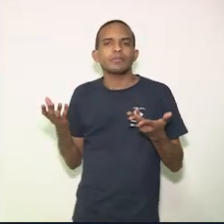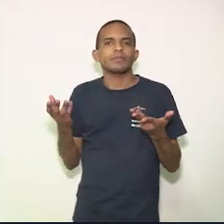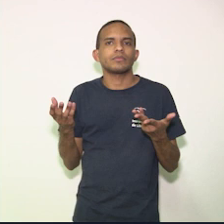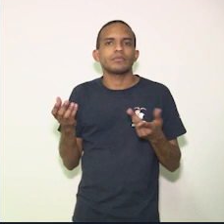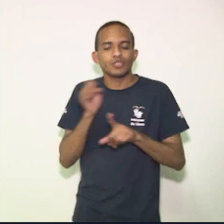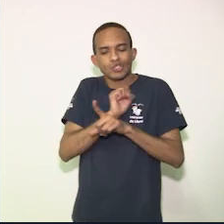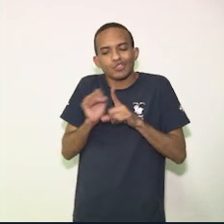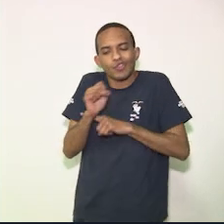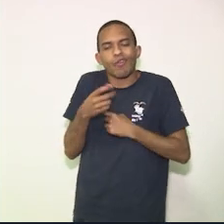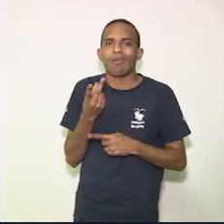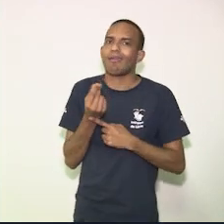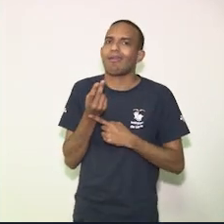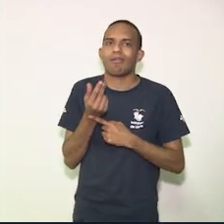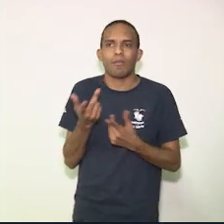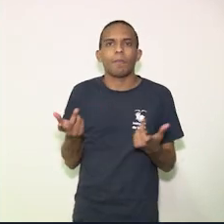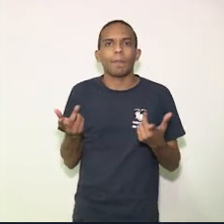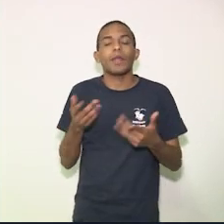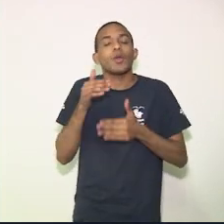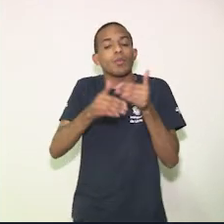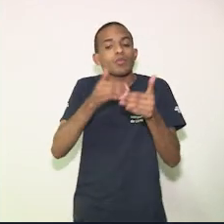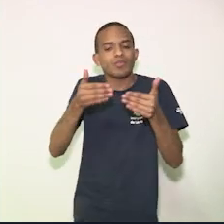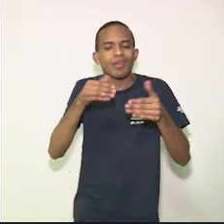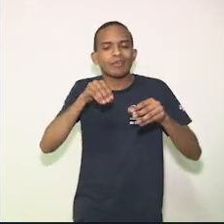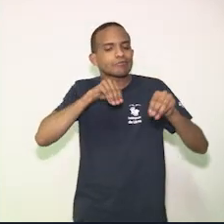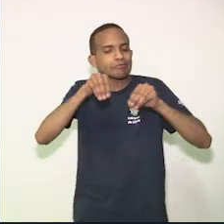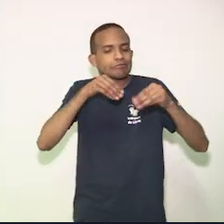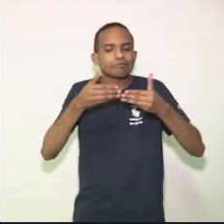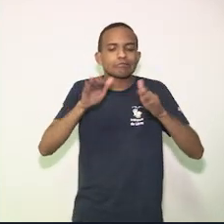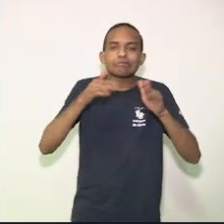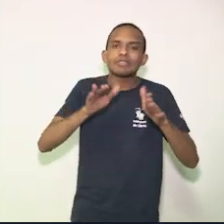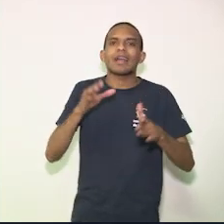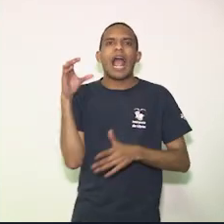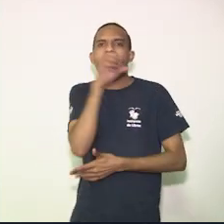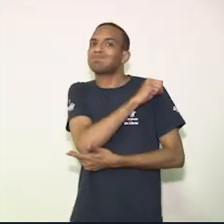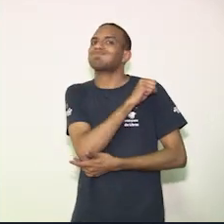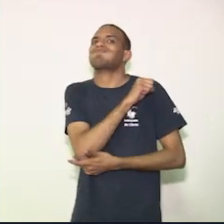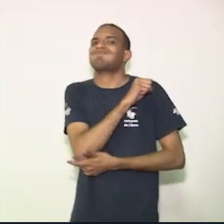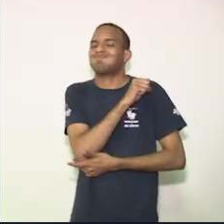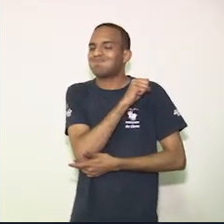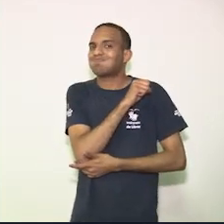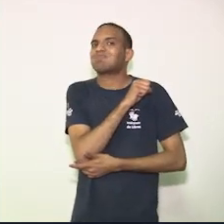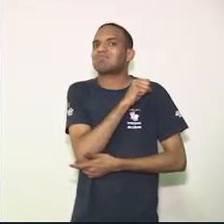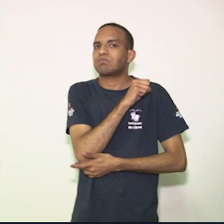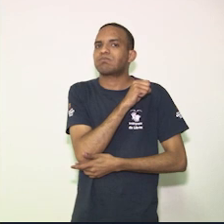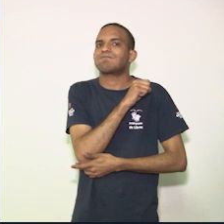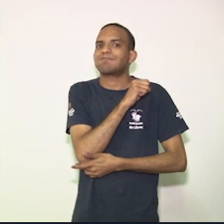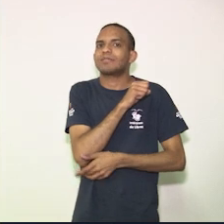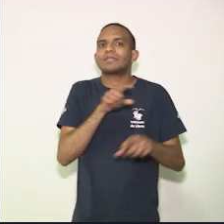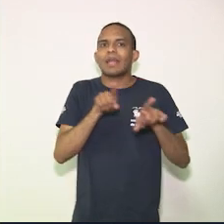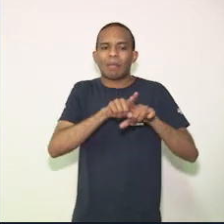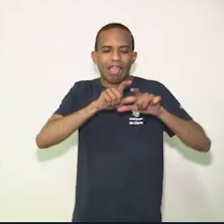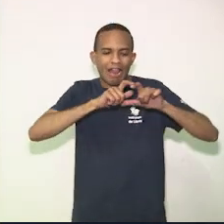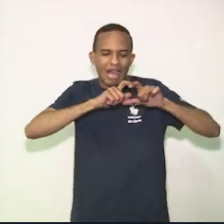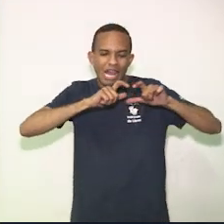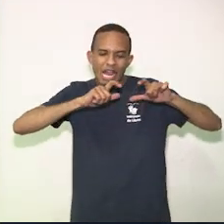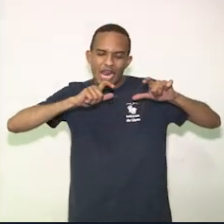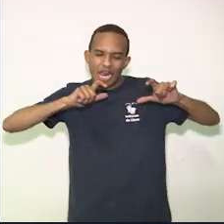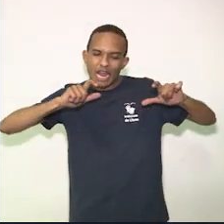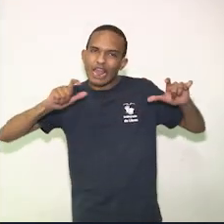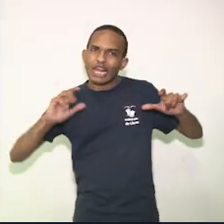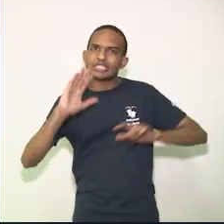socioeconômica. O processo de flexibilização lá, que foi tão rápido como foi o crescimento de